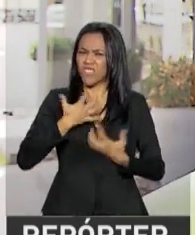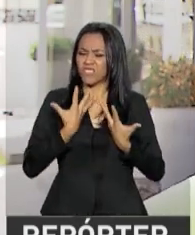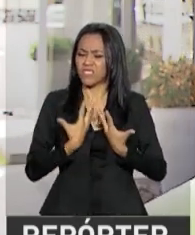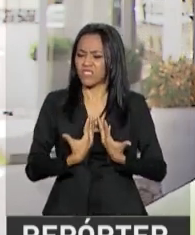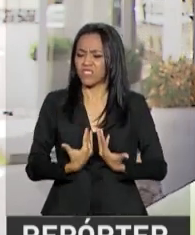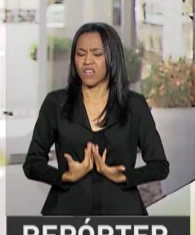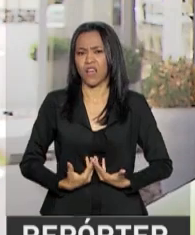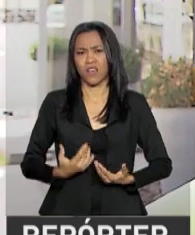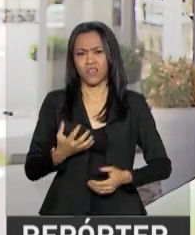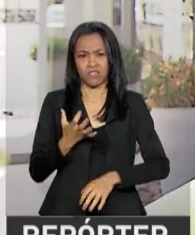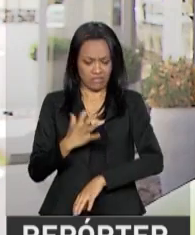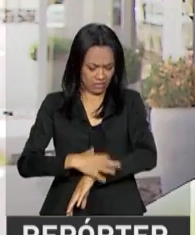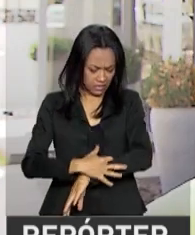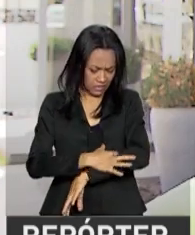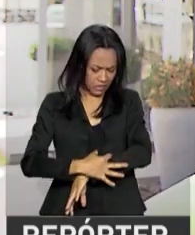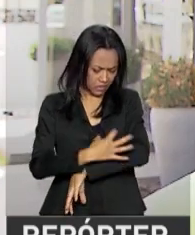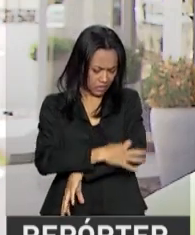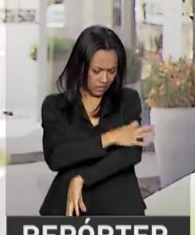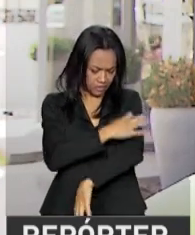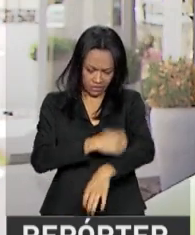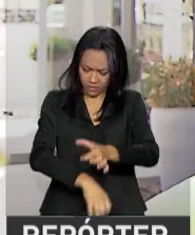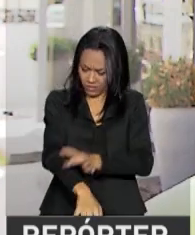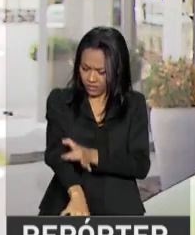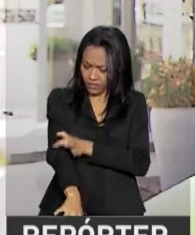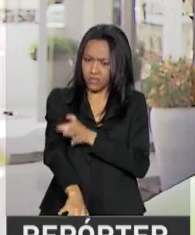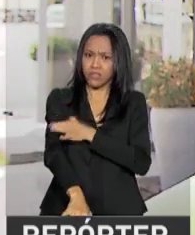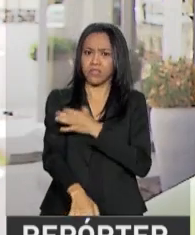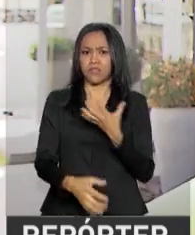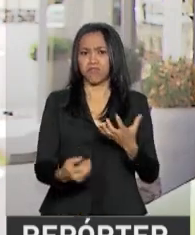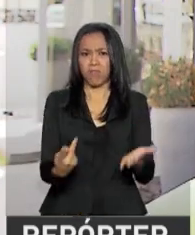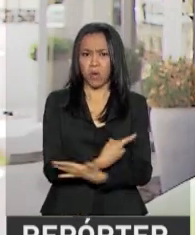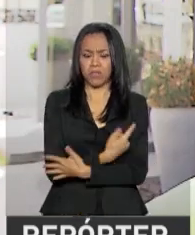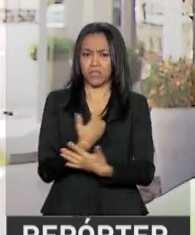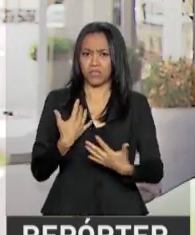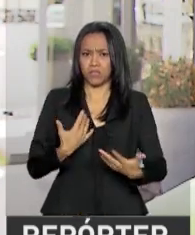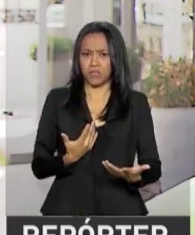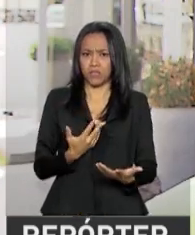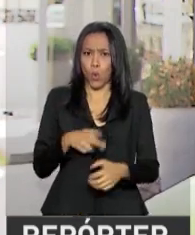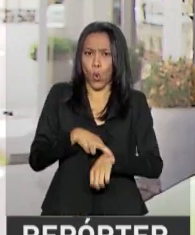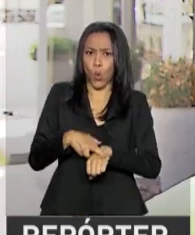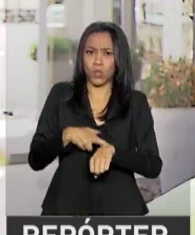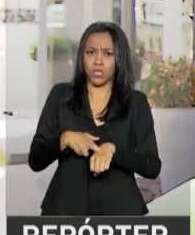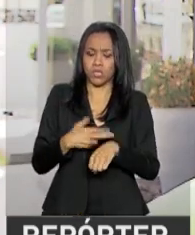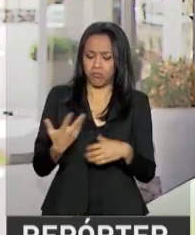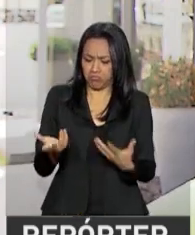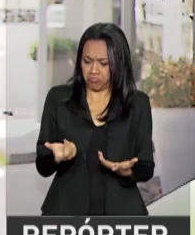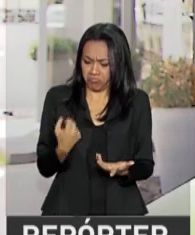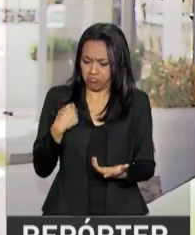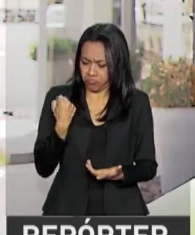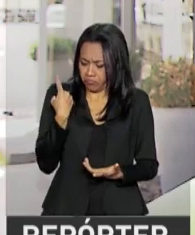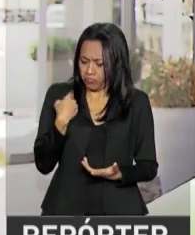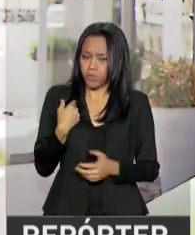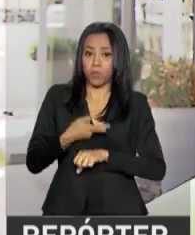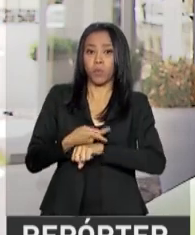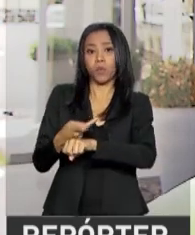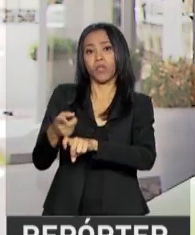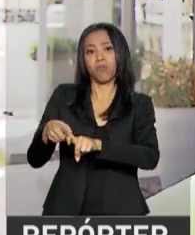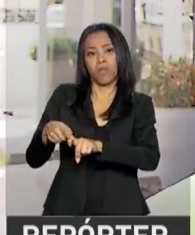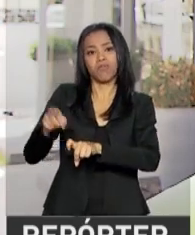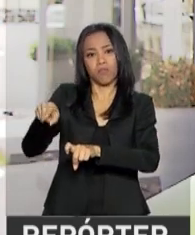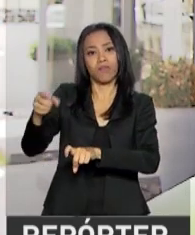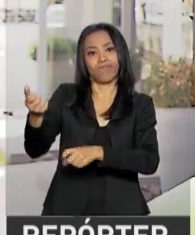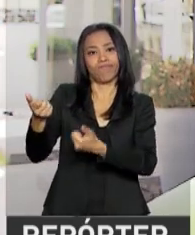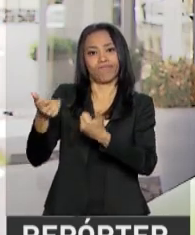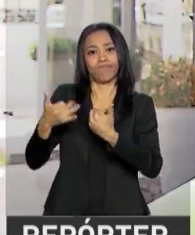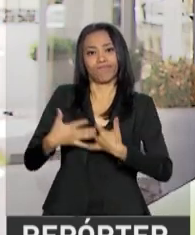manchas roxas pelo organismo a questão das hemorragias e aí eu fui ao médico e houve o diagnóstico através